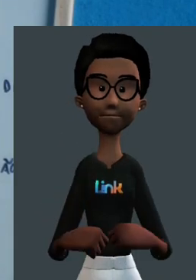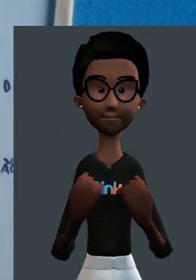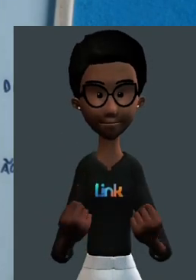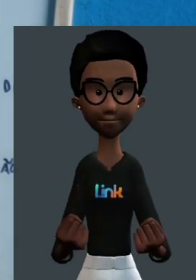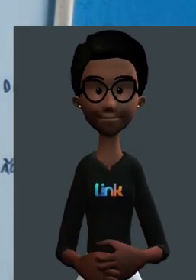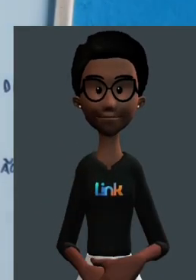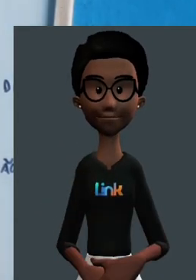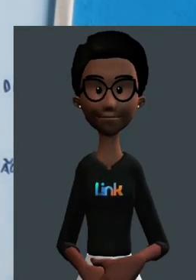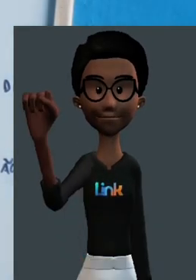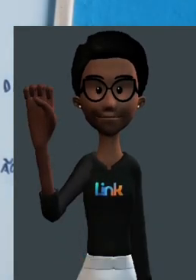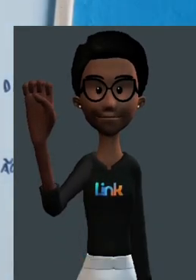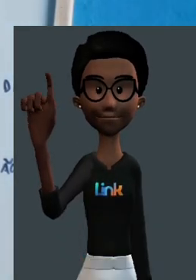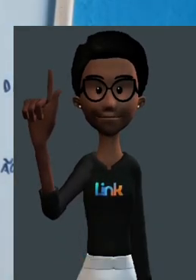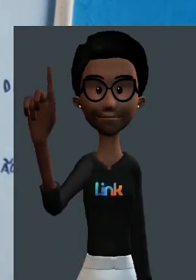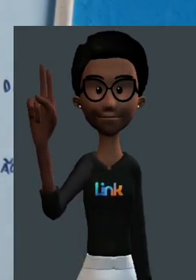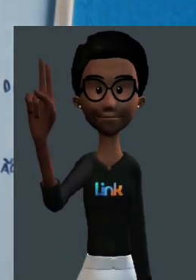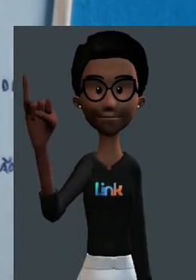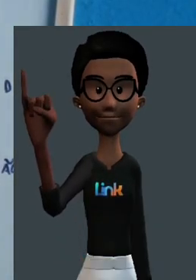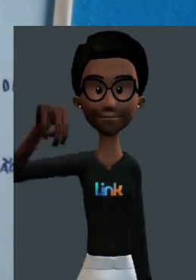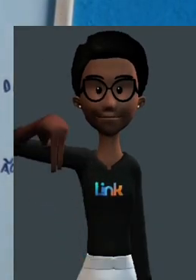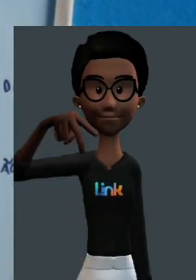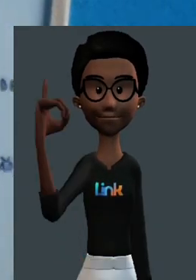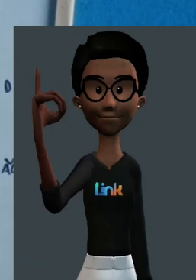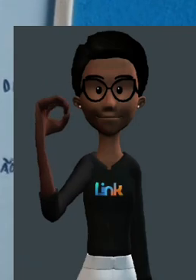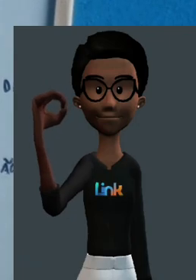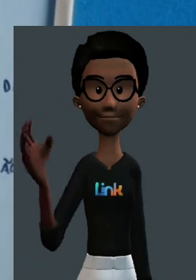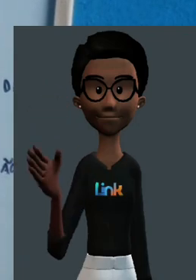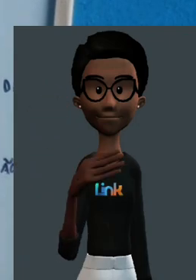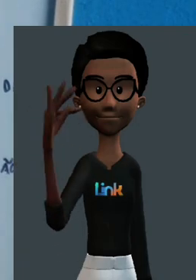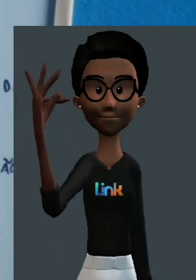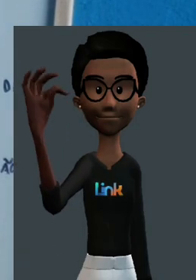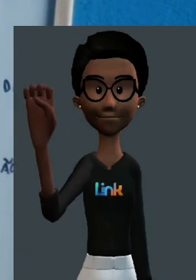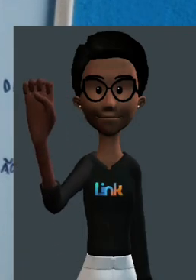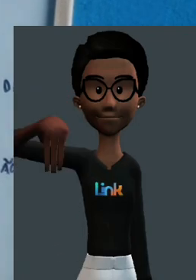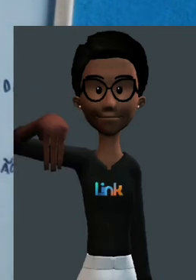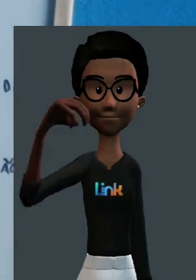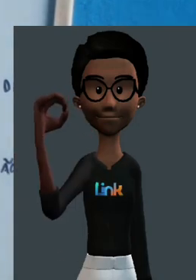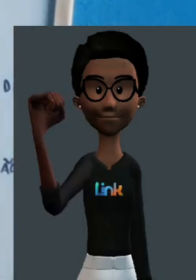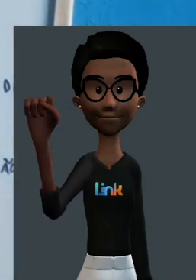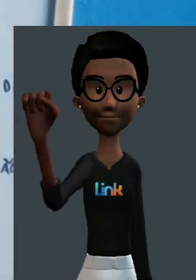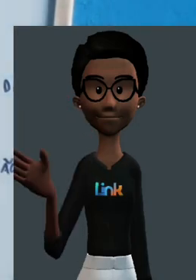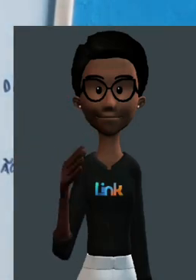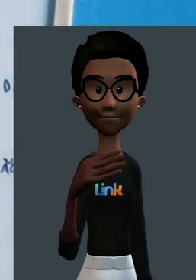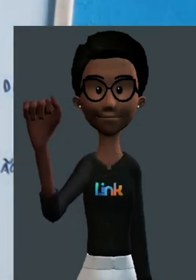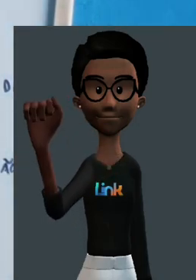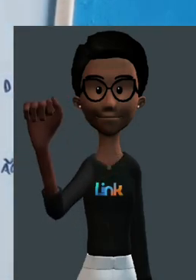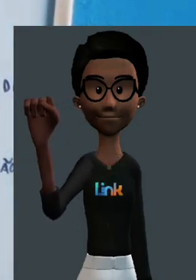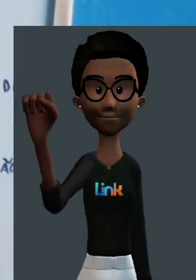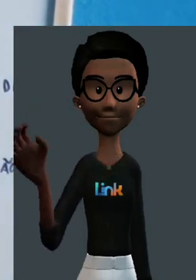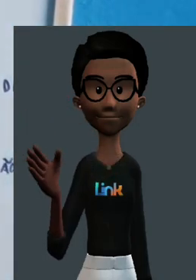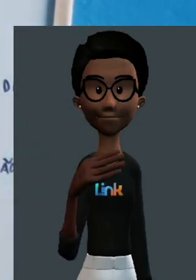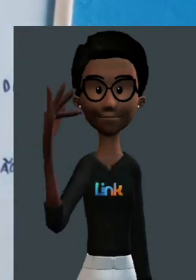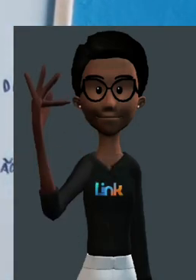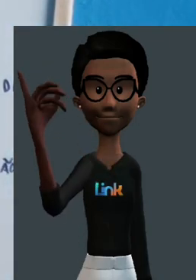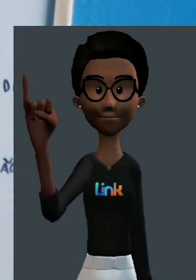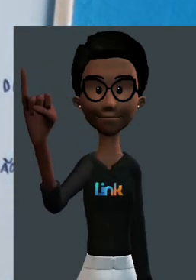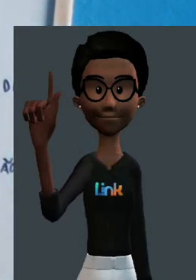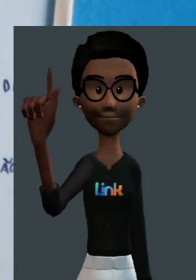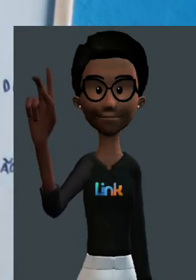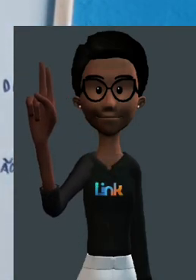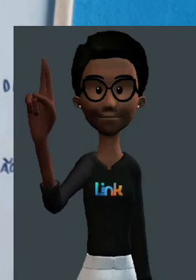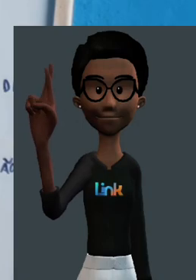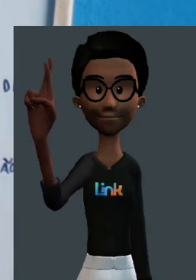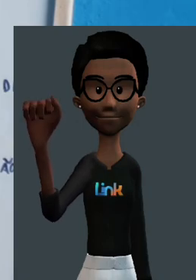doutor procura a raiz do problema. A raiz significa a origem do problema, né? Da onde que